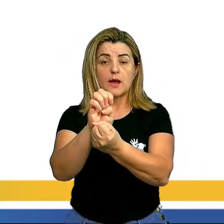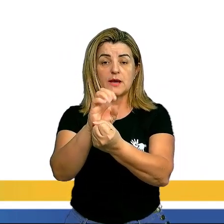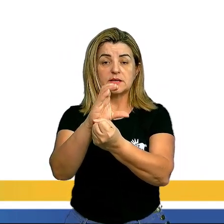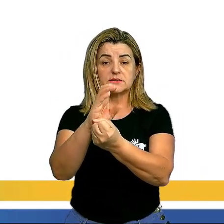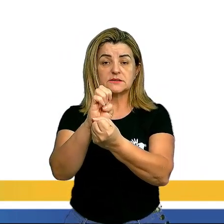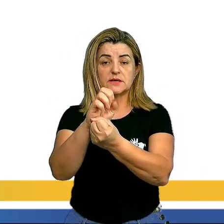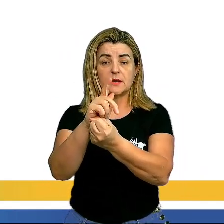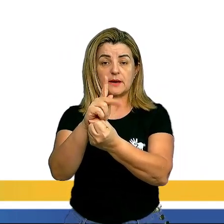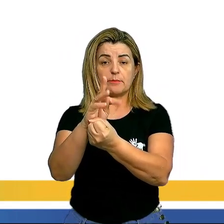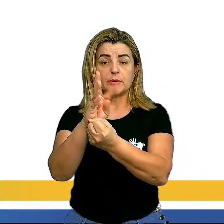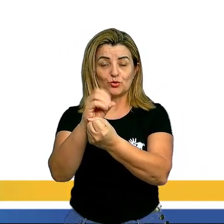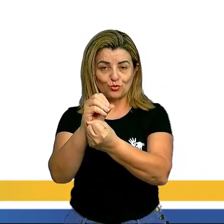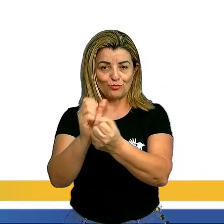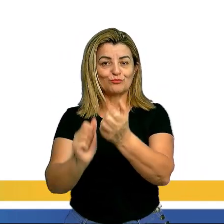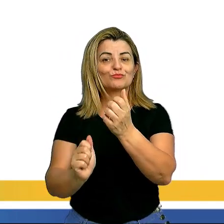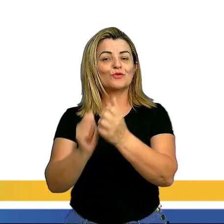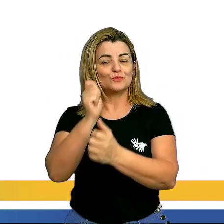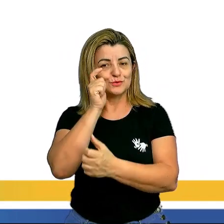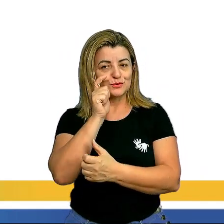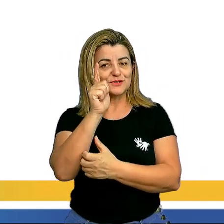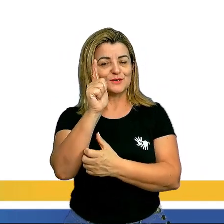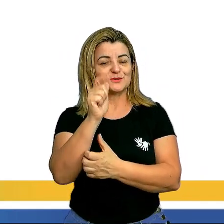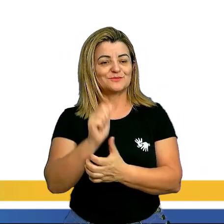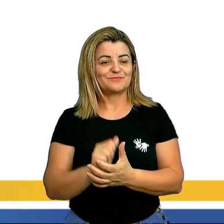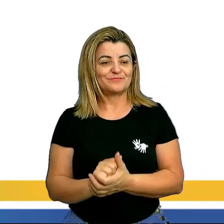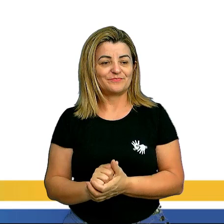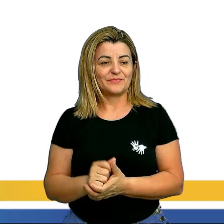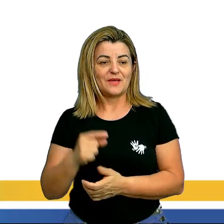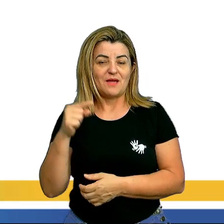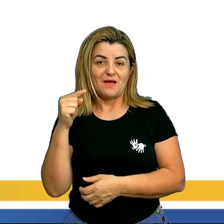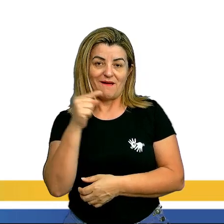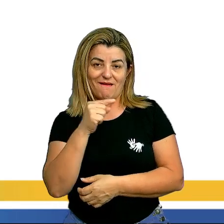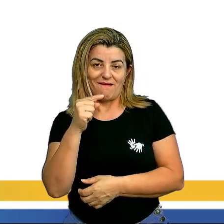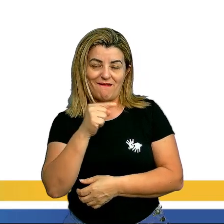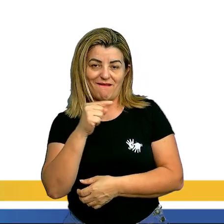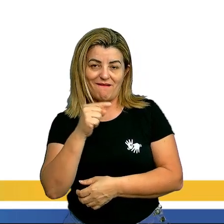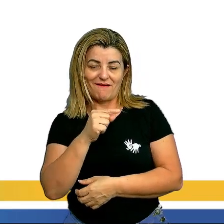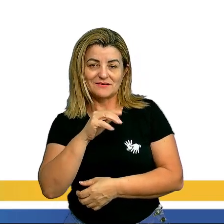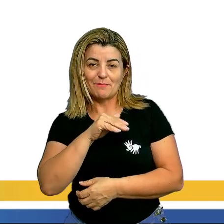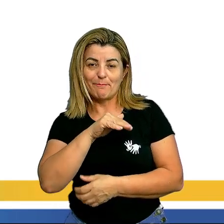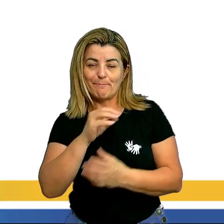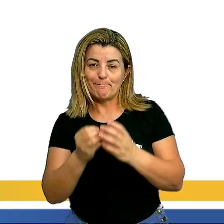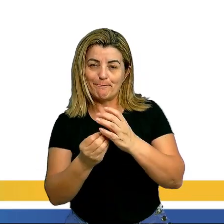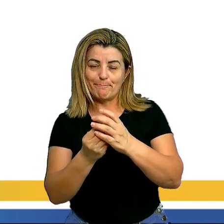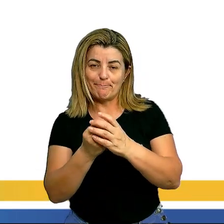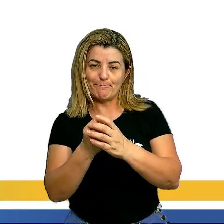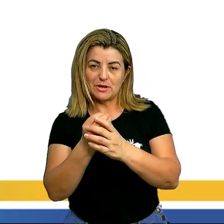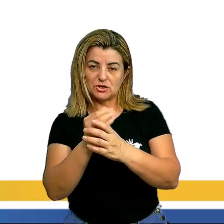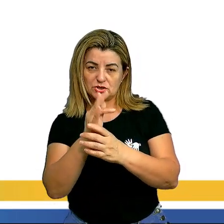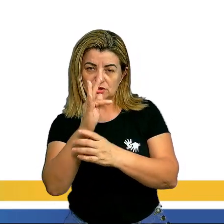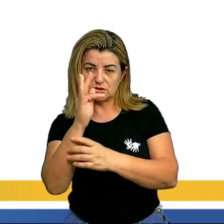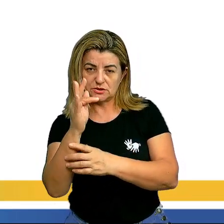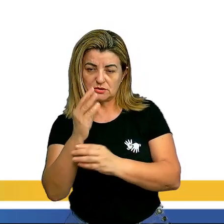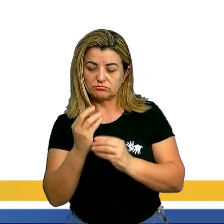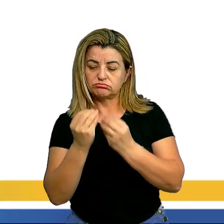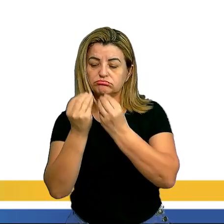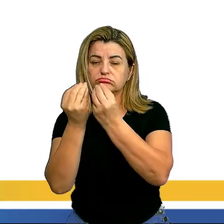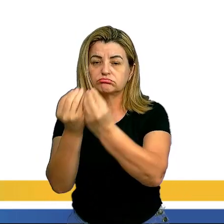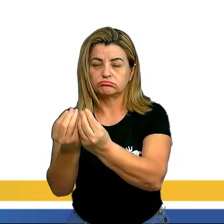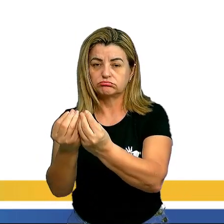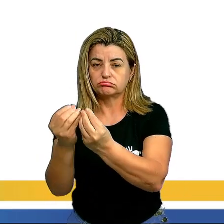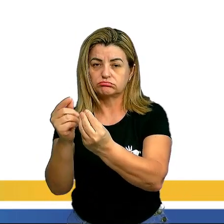polinização induzida foi bem sucedida. Por exemplo, essa planta doou para essa, Ok,